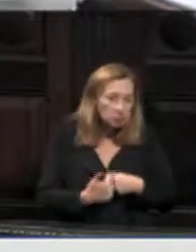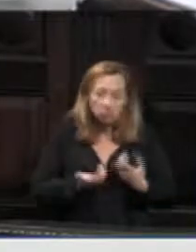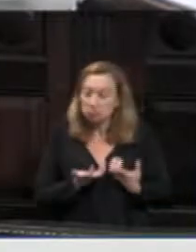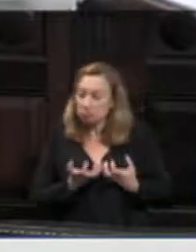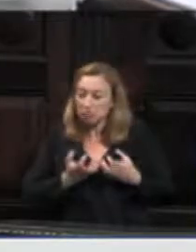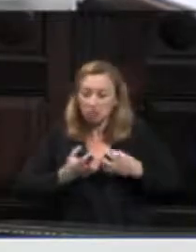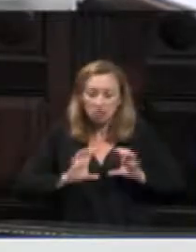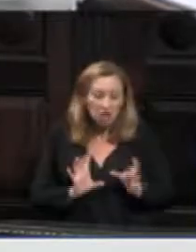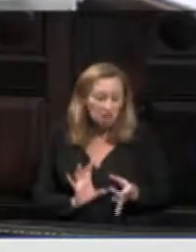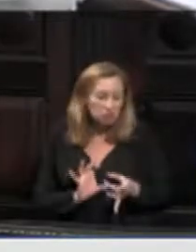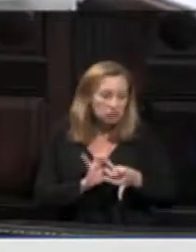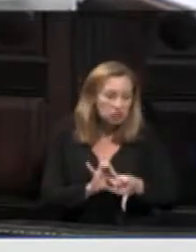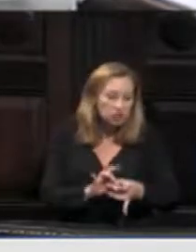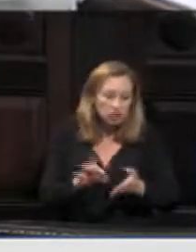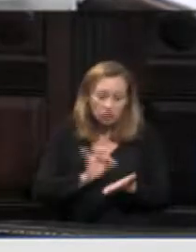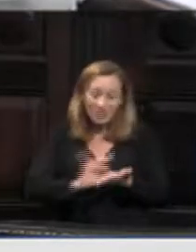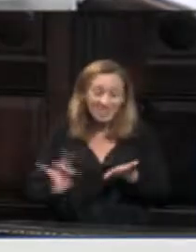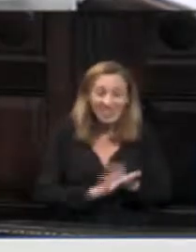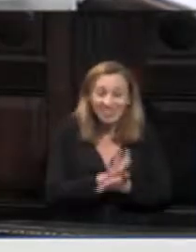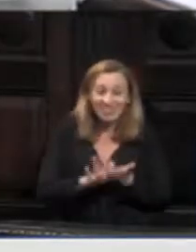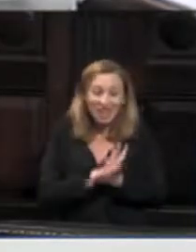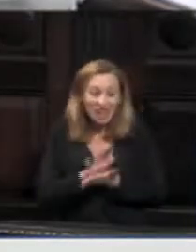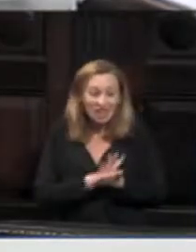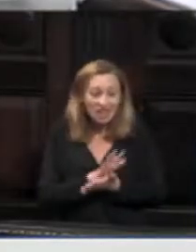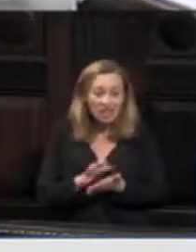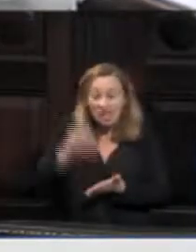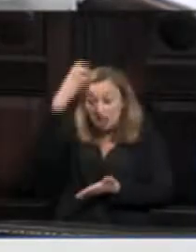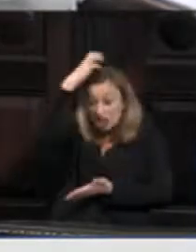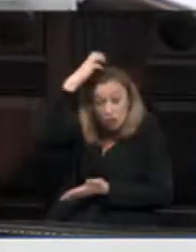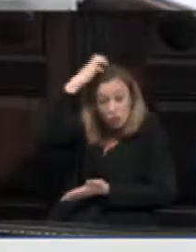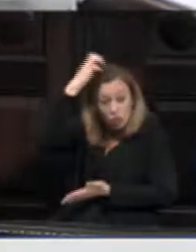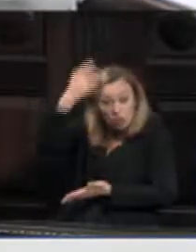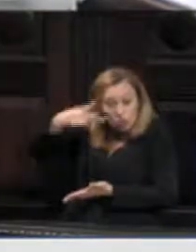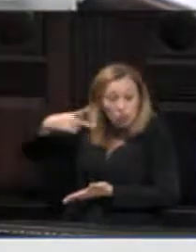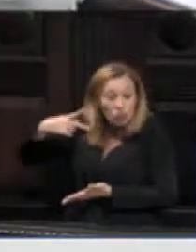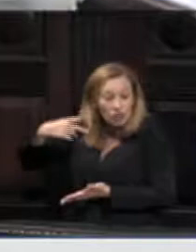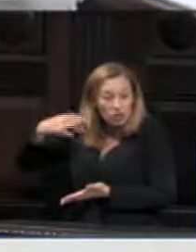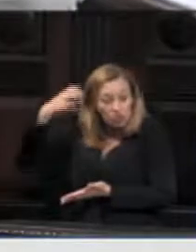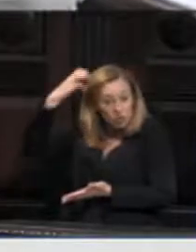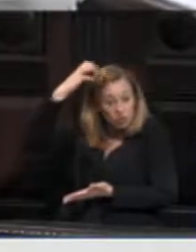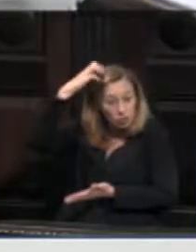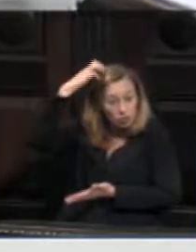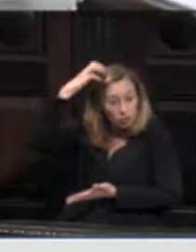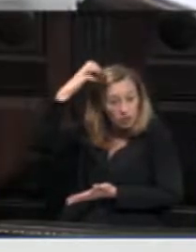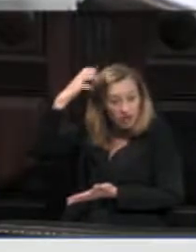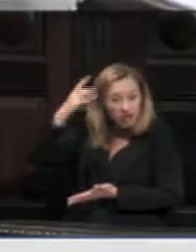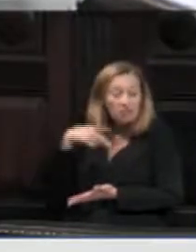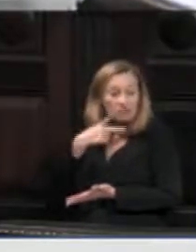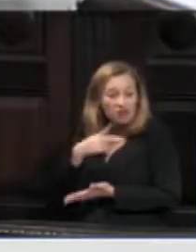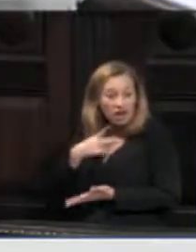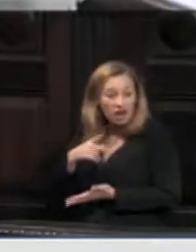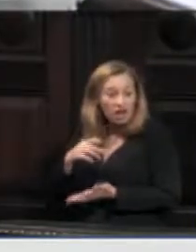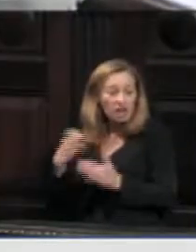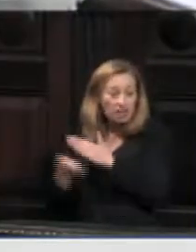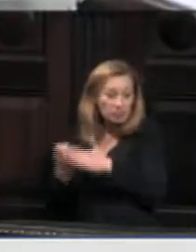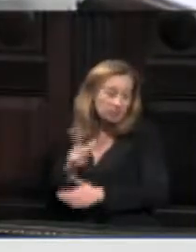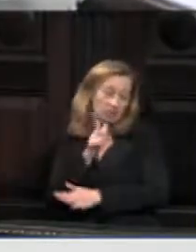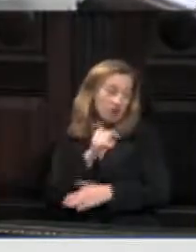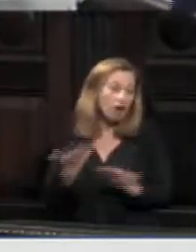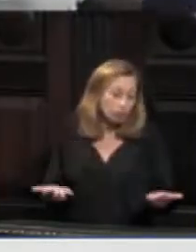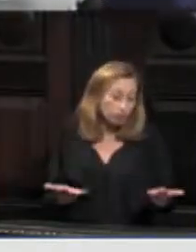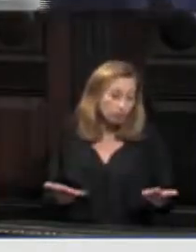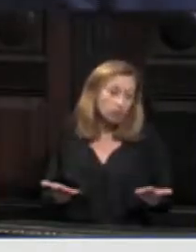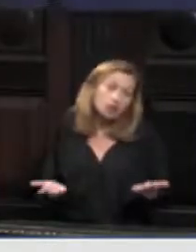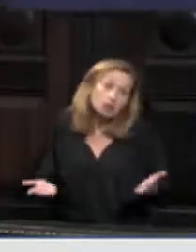convênio, não assina o convênio e acusa a SEDAI. Então, senhor presidente, é um